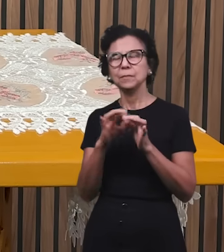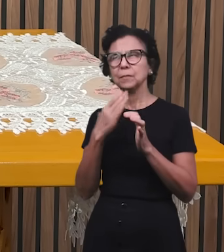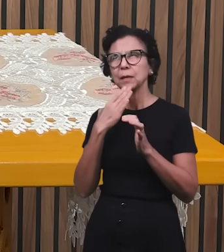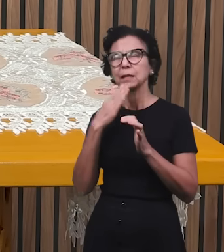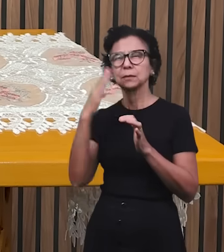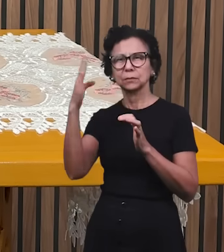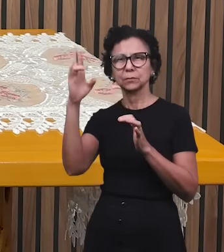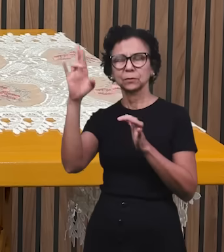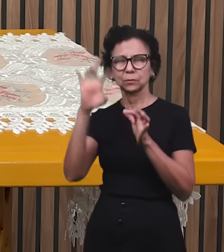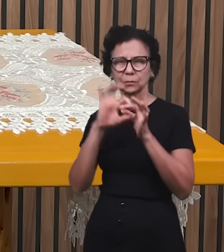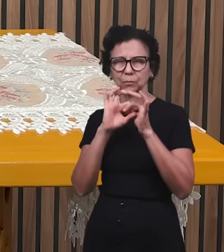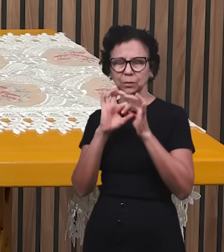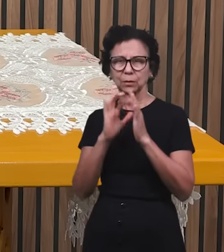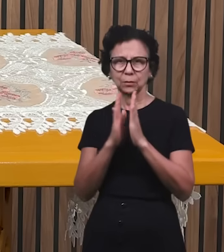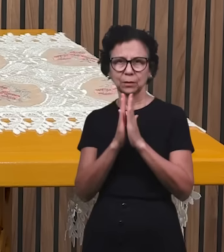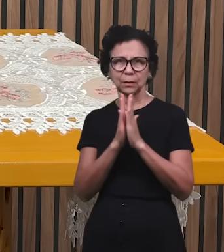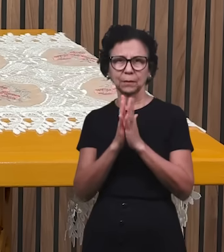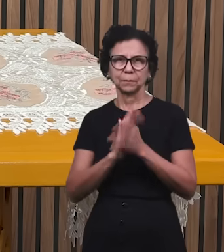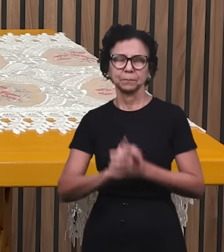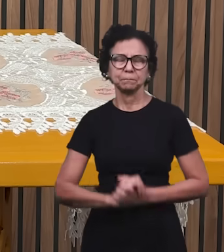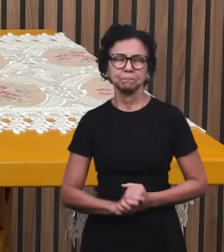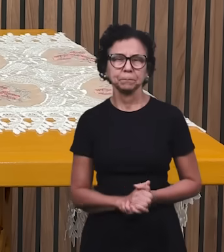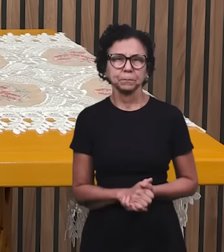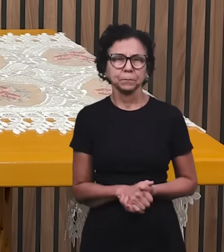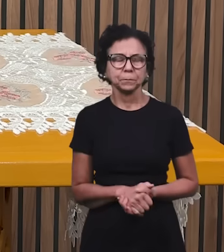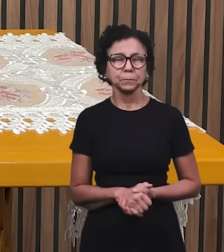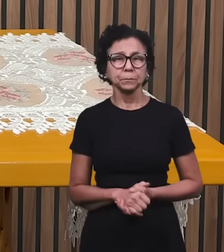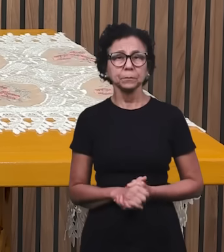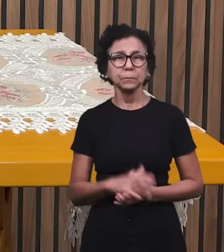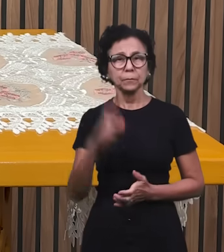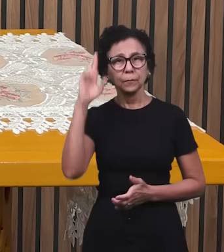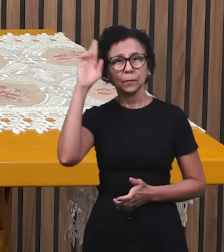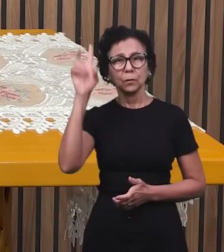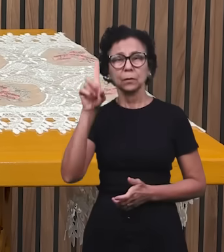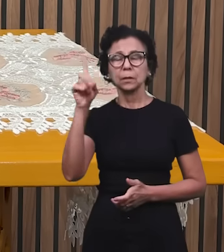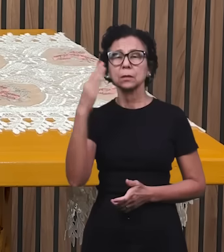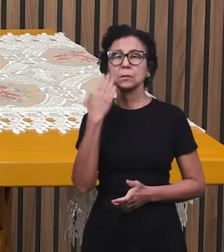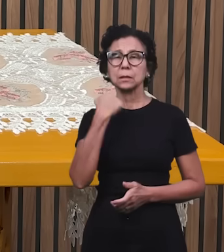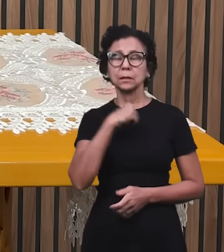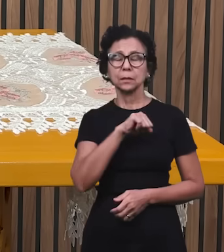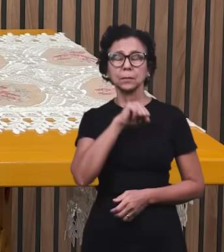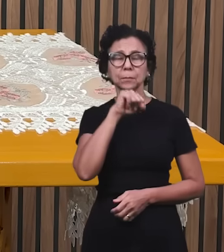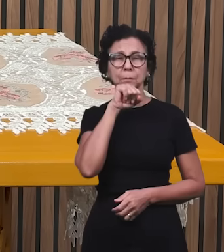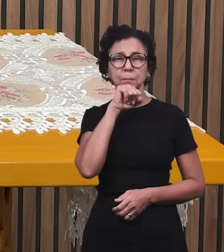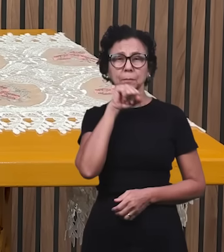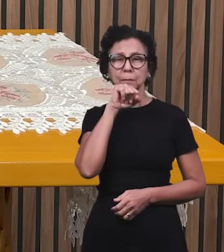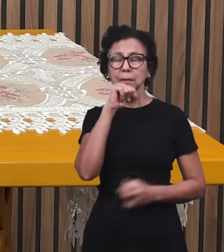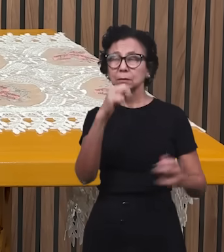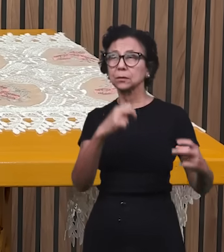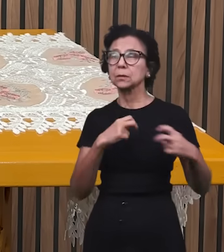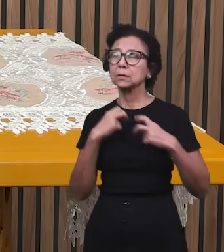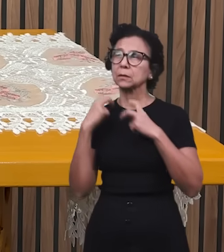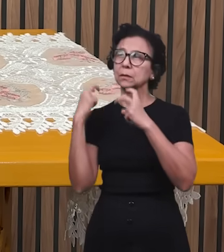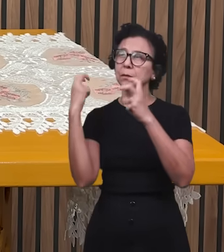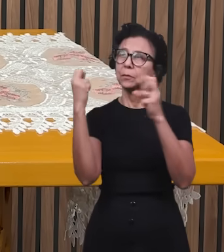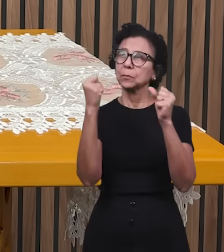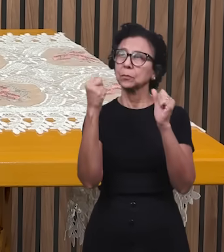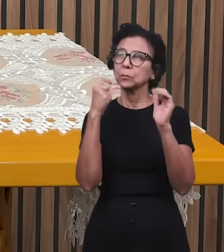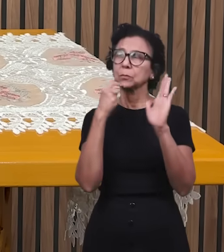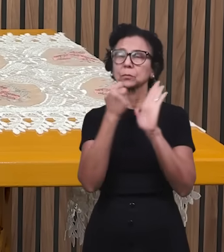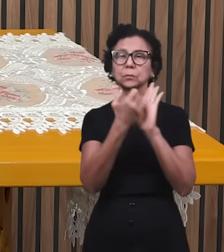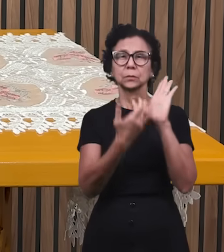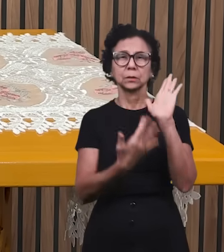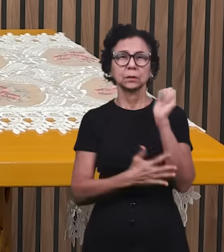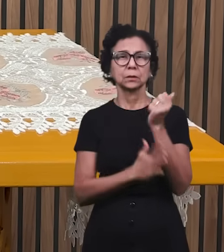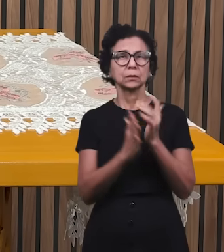com o Senhor, nós vamos orar nesta hora. Nosso Deus e Pai, nós clamamos pelo poder que há no sangue